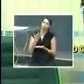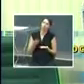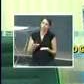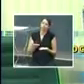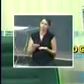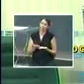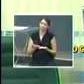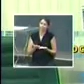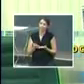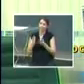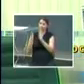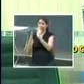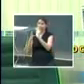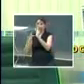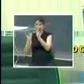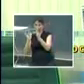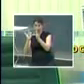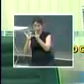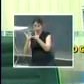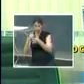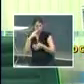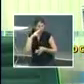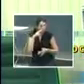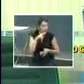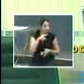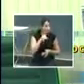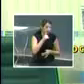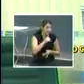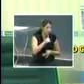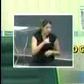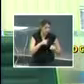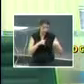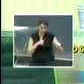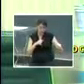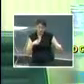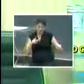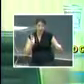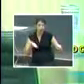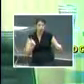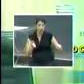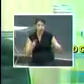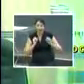Aí Jesus olha para mim e para você e diz assim: ei, vocês já estão limpos.